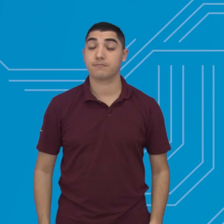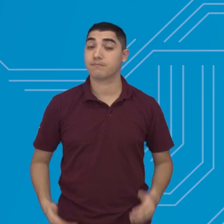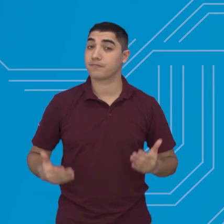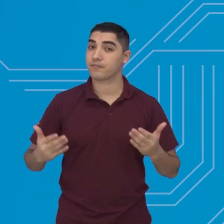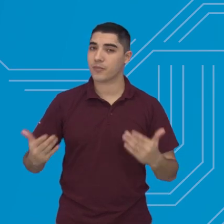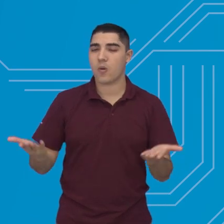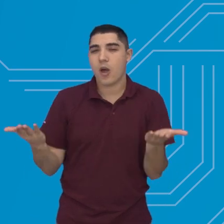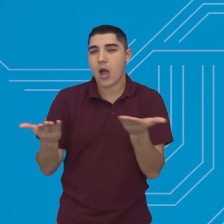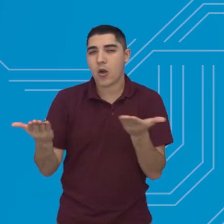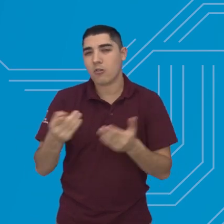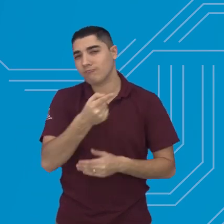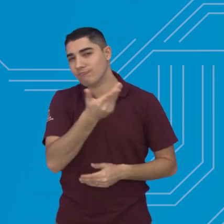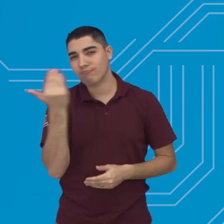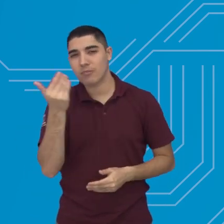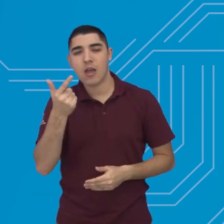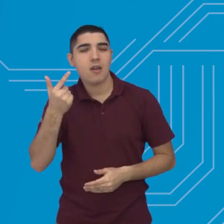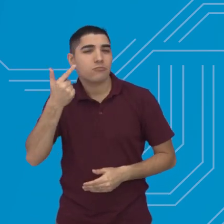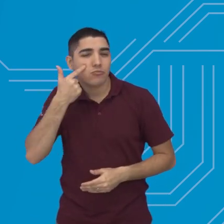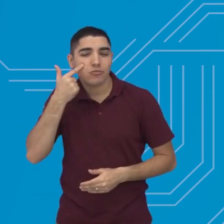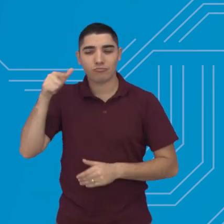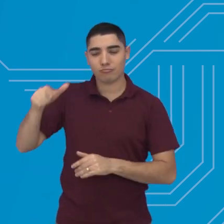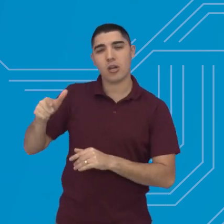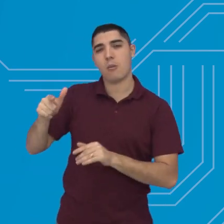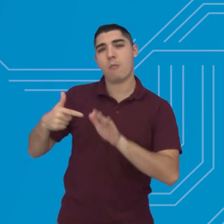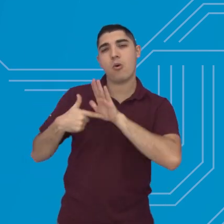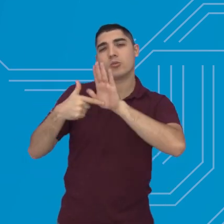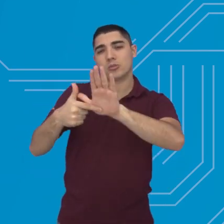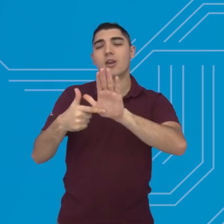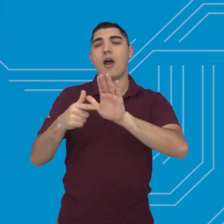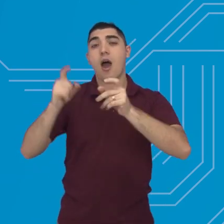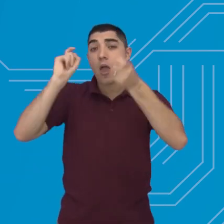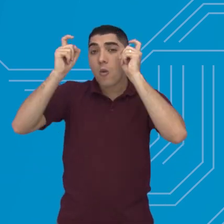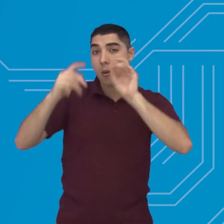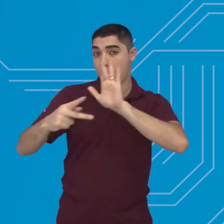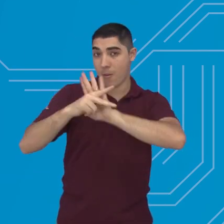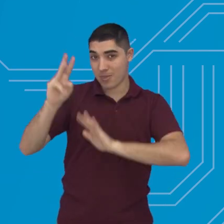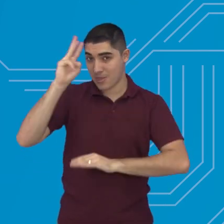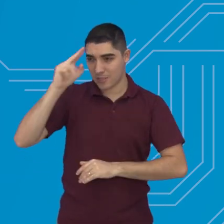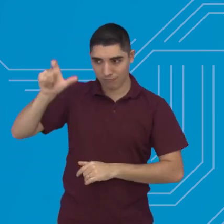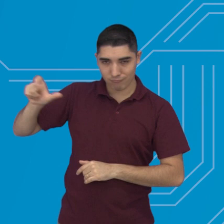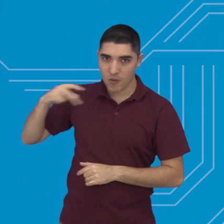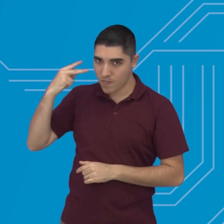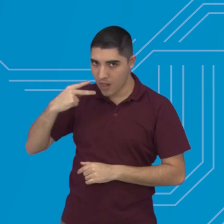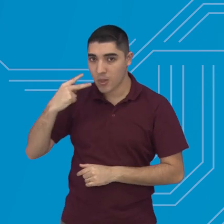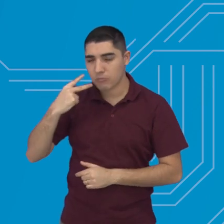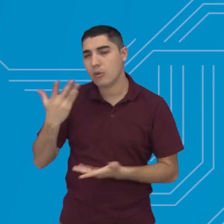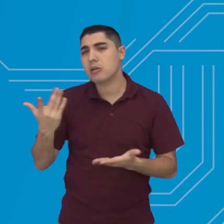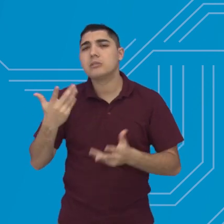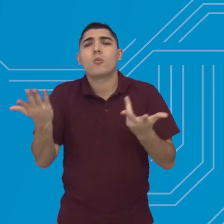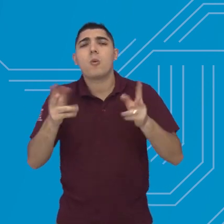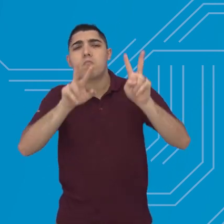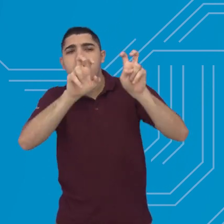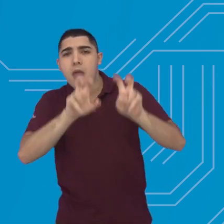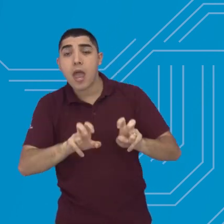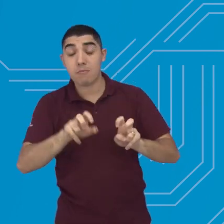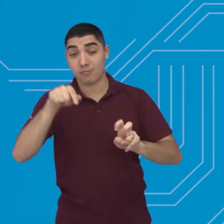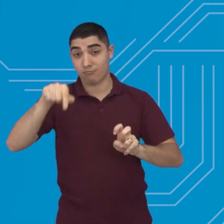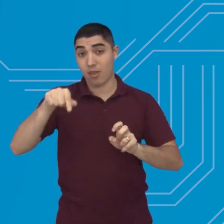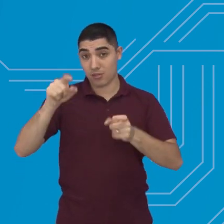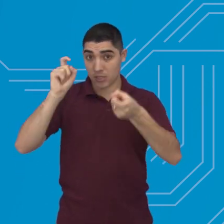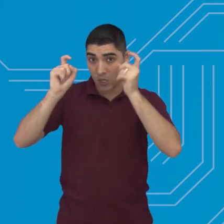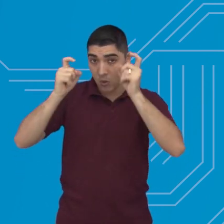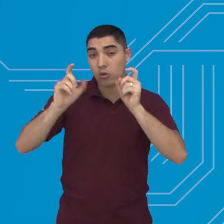E para começar, eu te convido agora para acompanhar nossa matéria com resumo da sessão realizada na terça-feira. Vamos ver quais foram os destaques